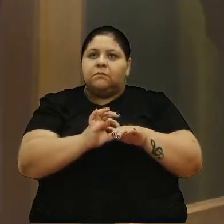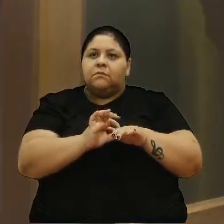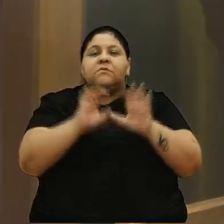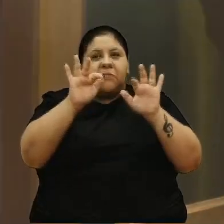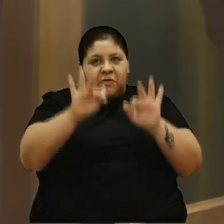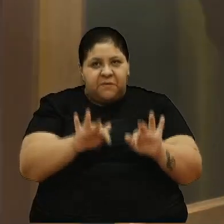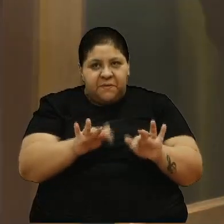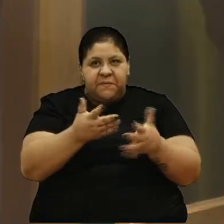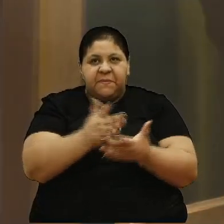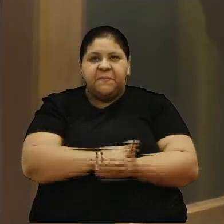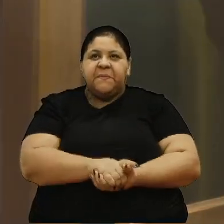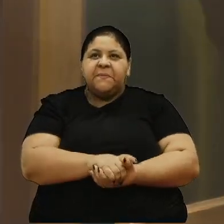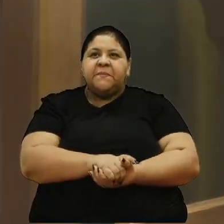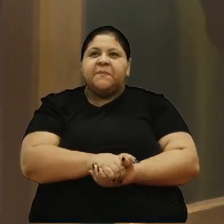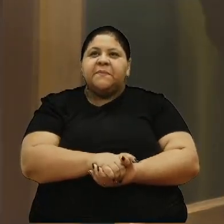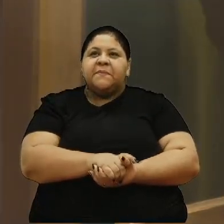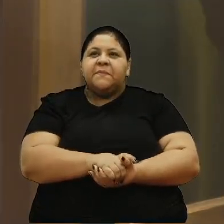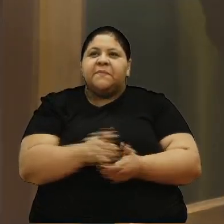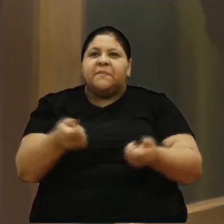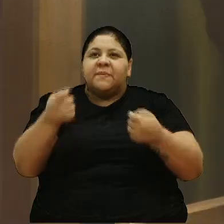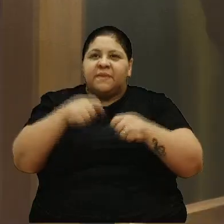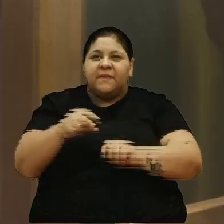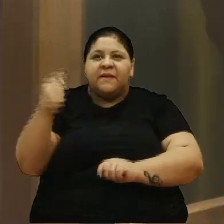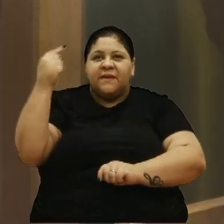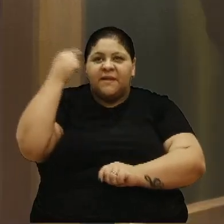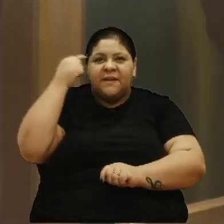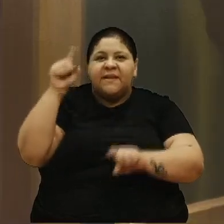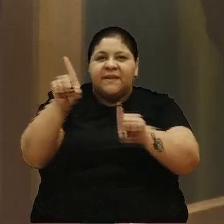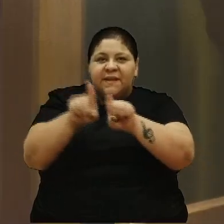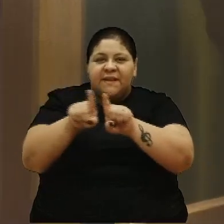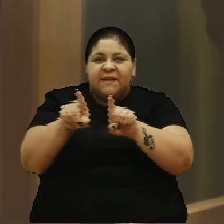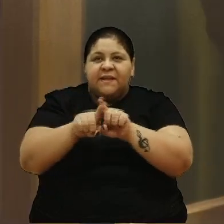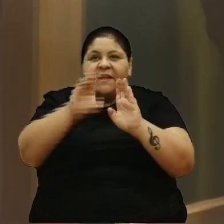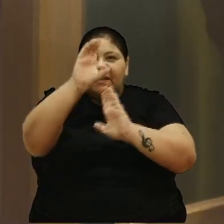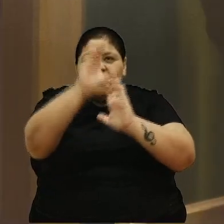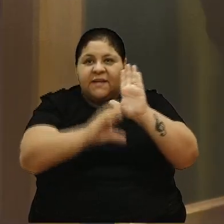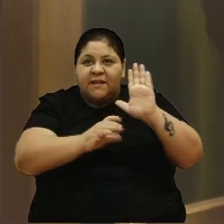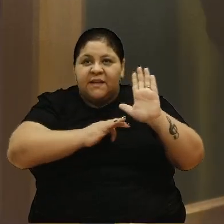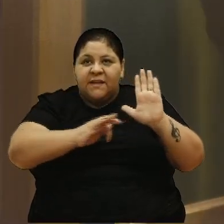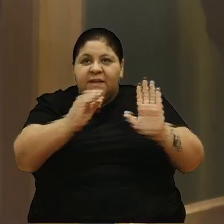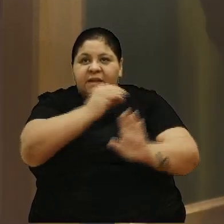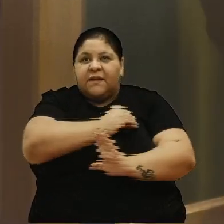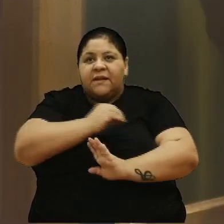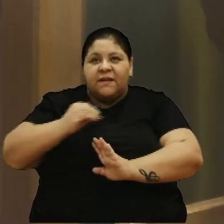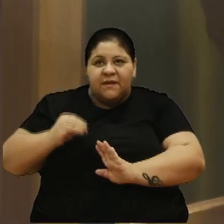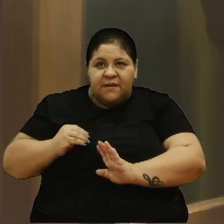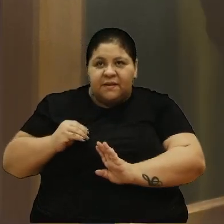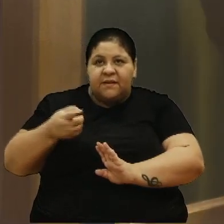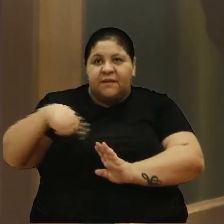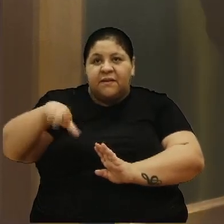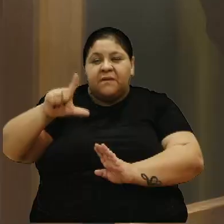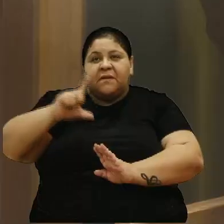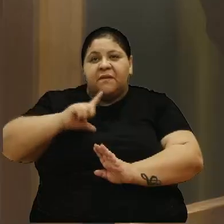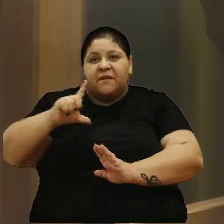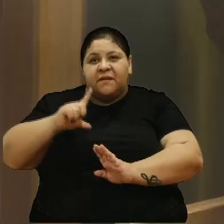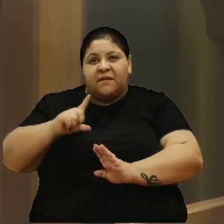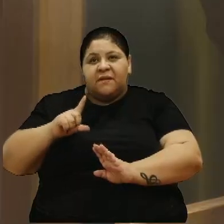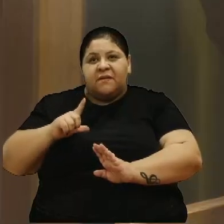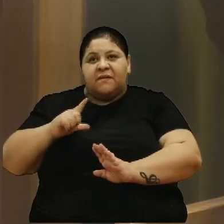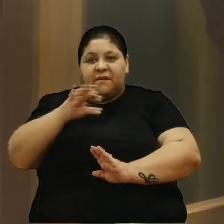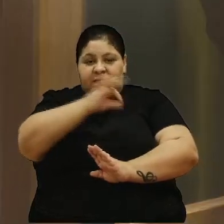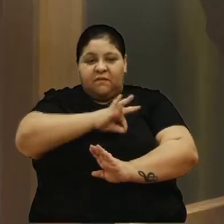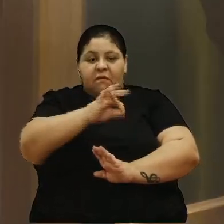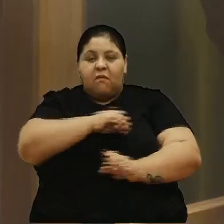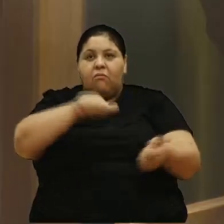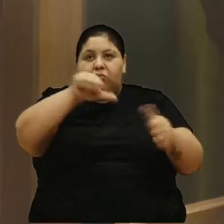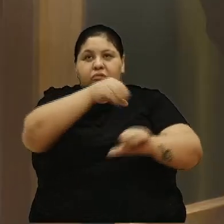então, precisamos pensar também em carreiras federais para os médicos. Enquanto houver salários